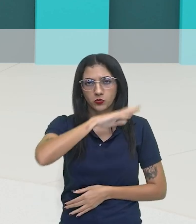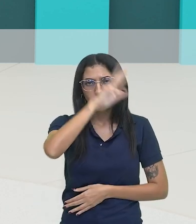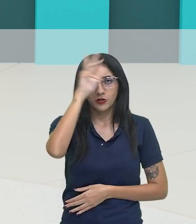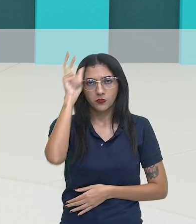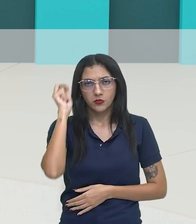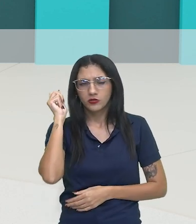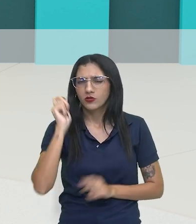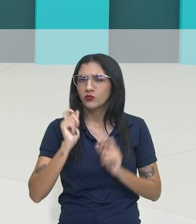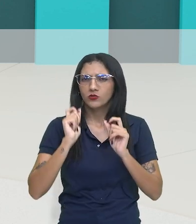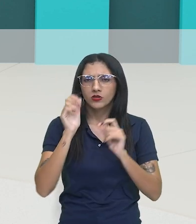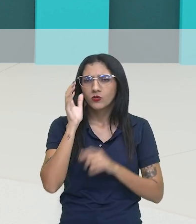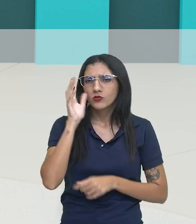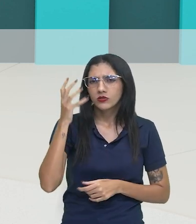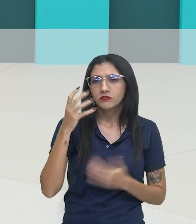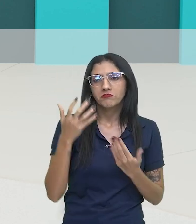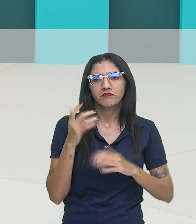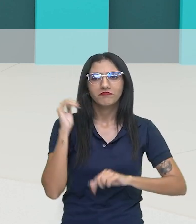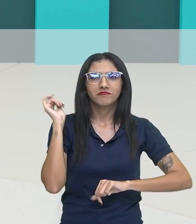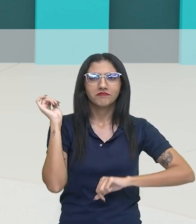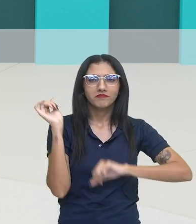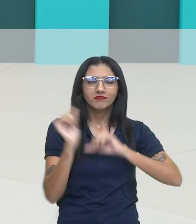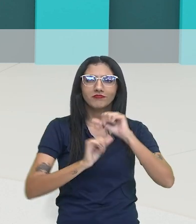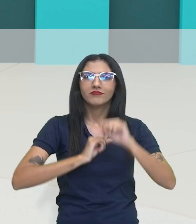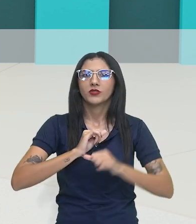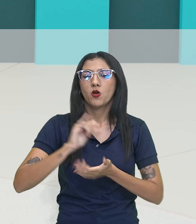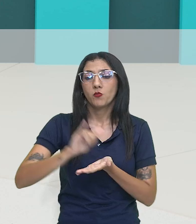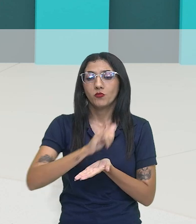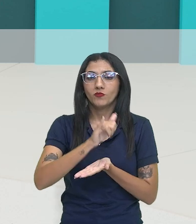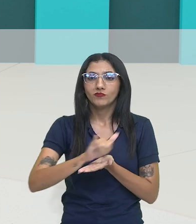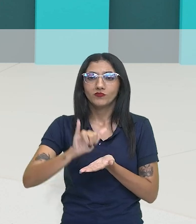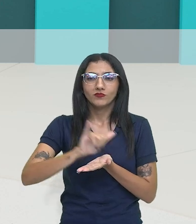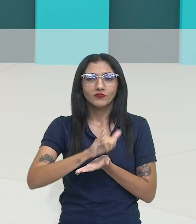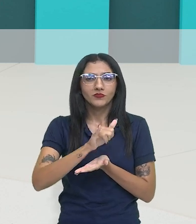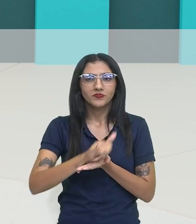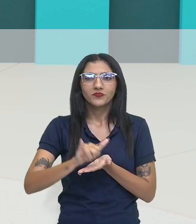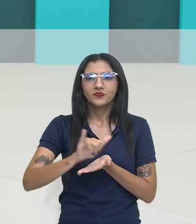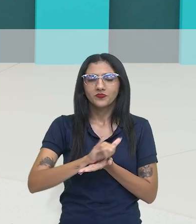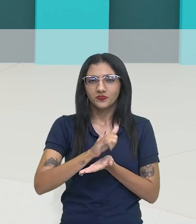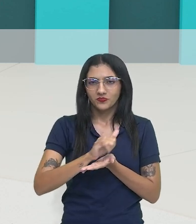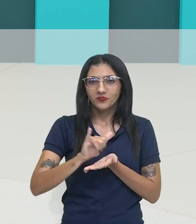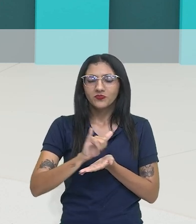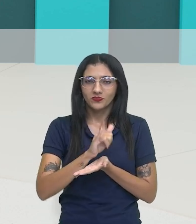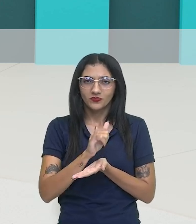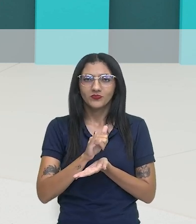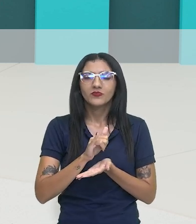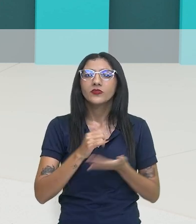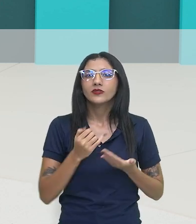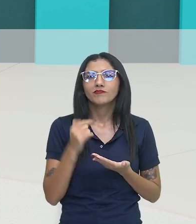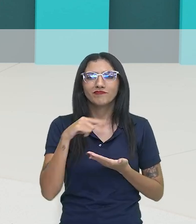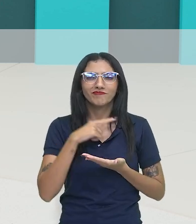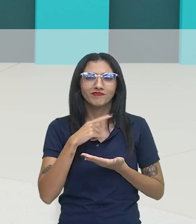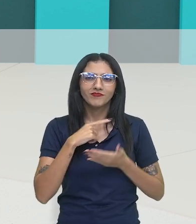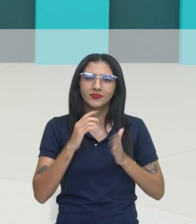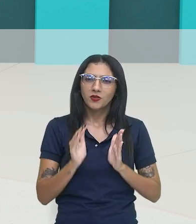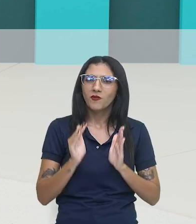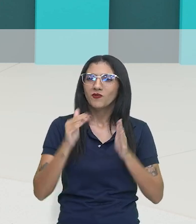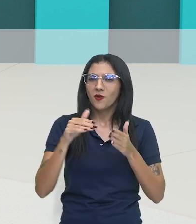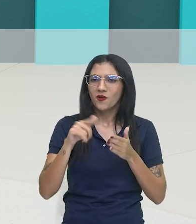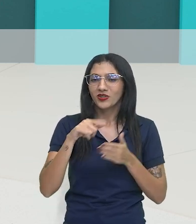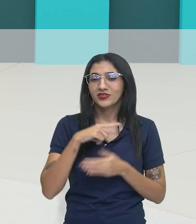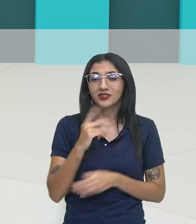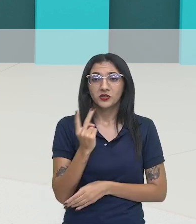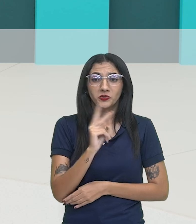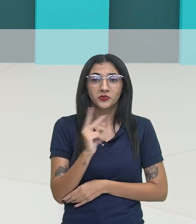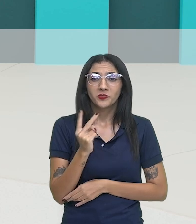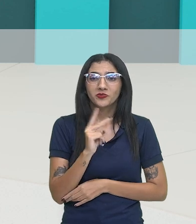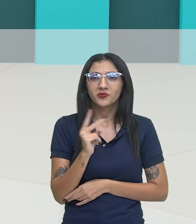que ocorreu? Transformou-se então no boi bumbá, que é destinado aí justamente a essas duas